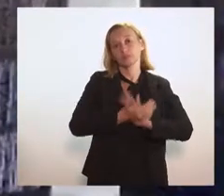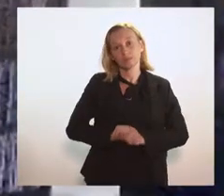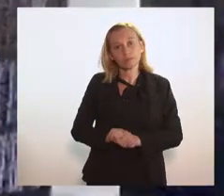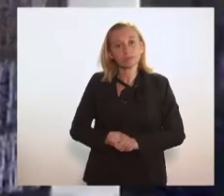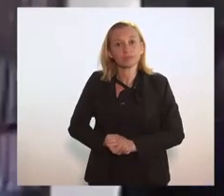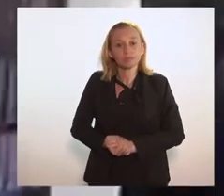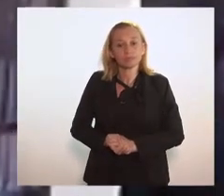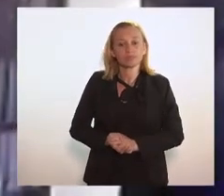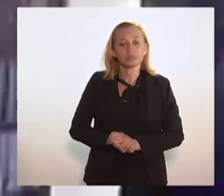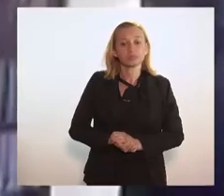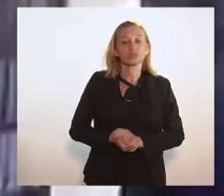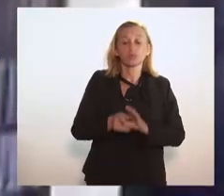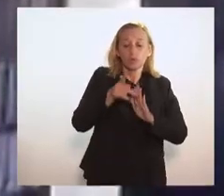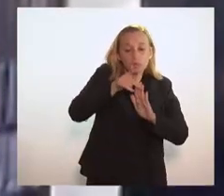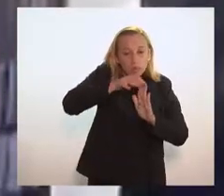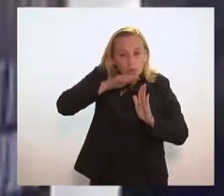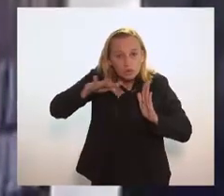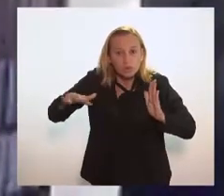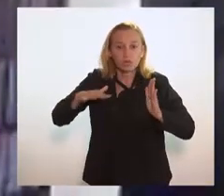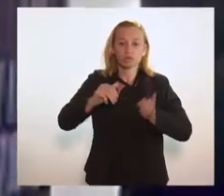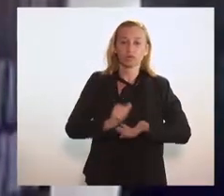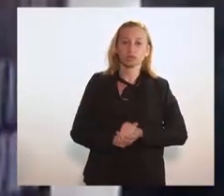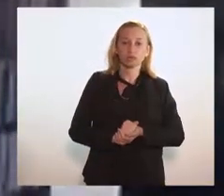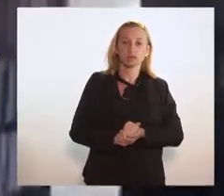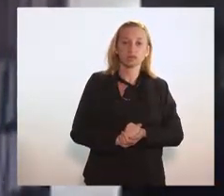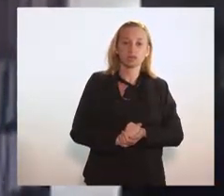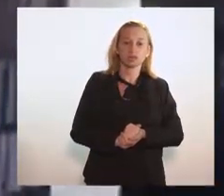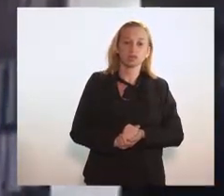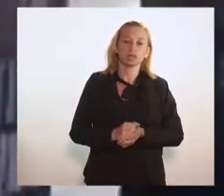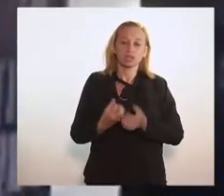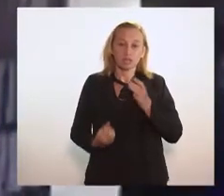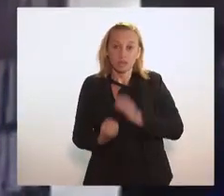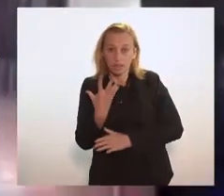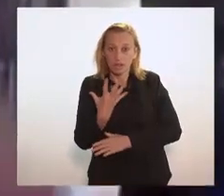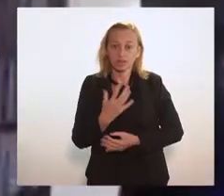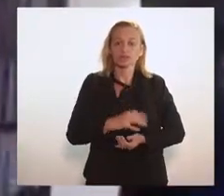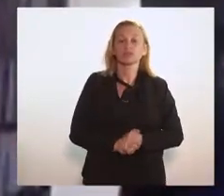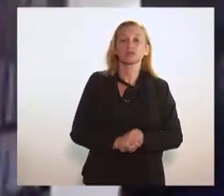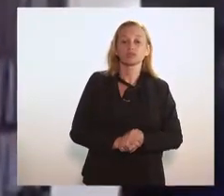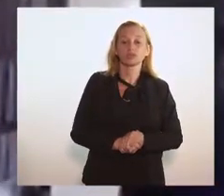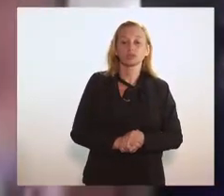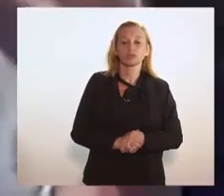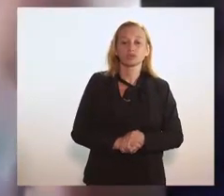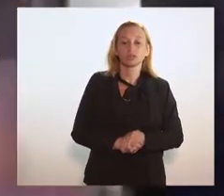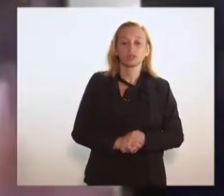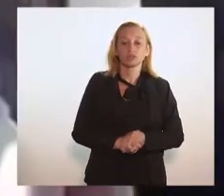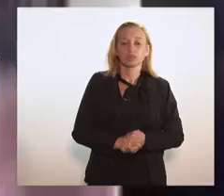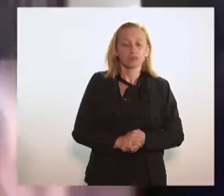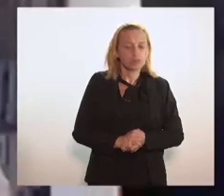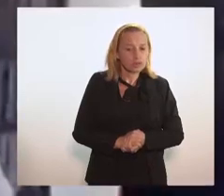os procedimentos dos protocolos realizados existentes